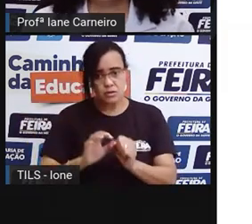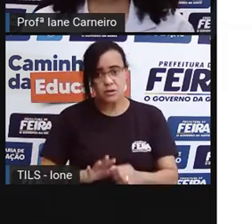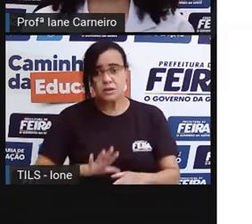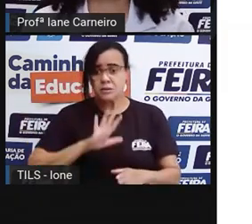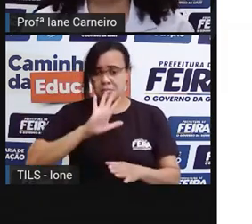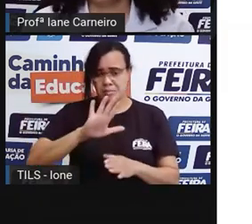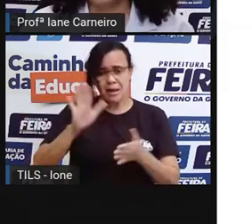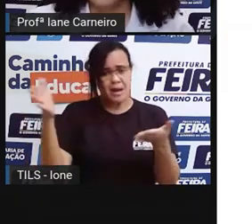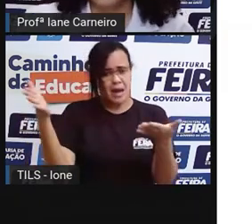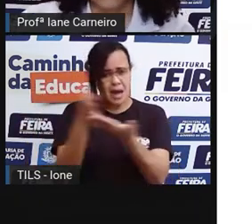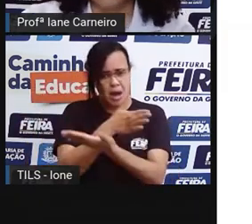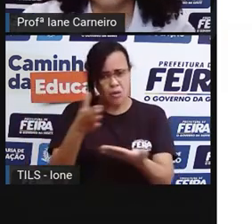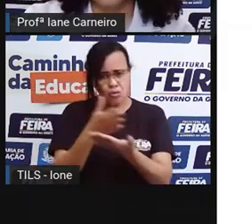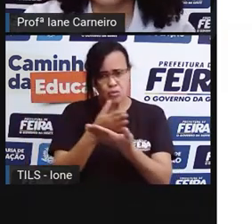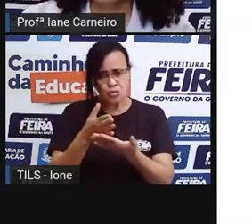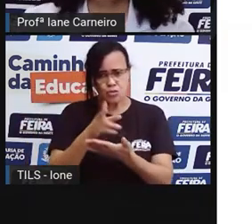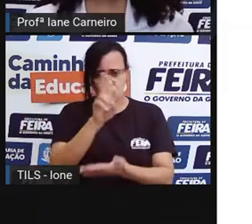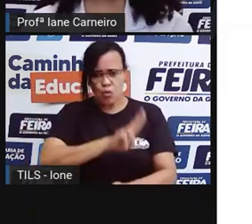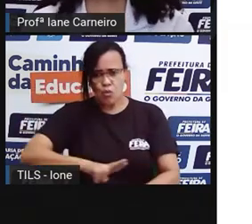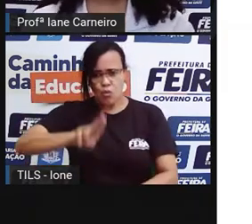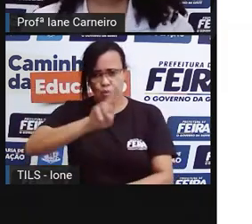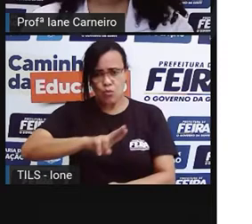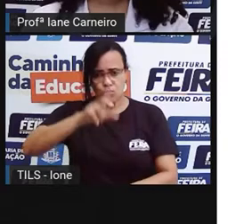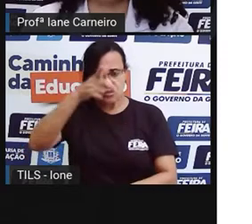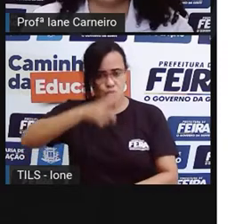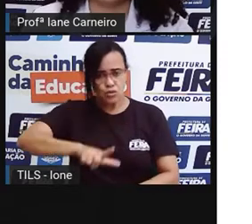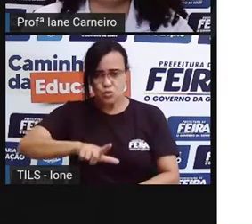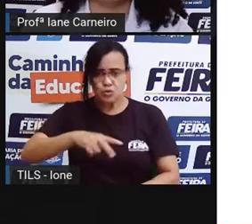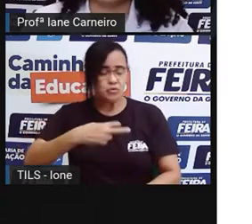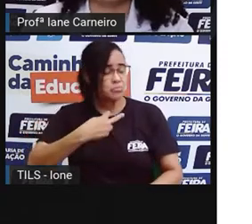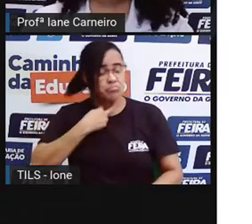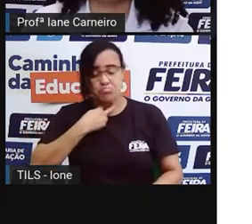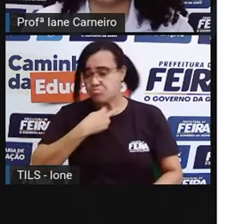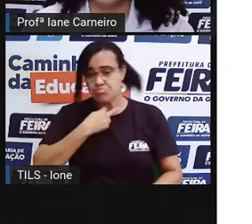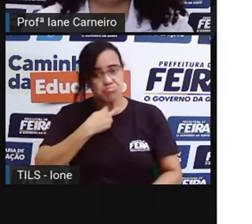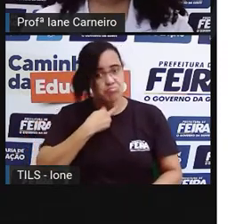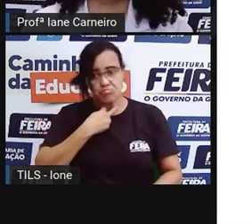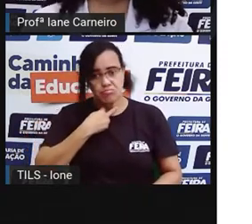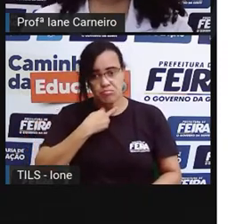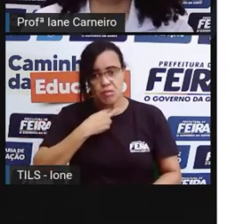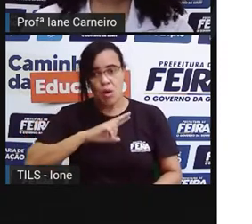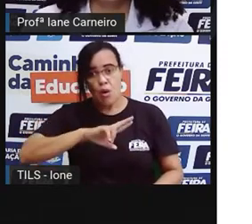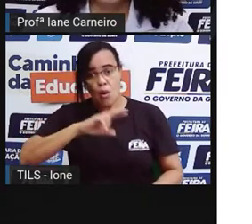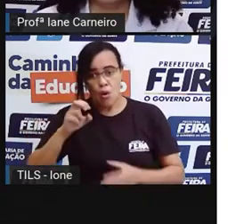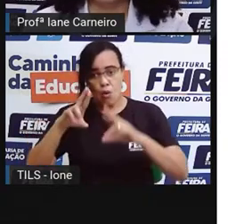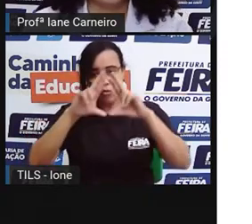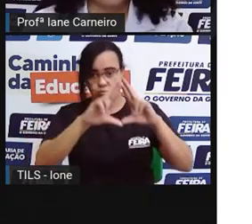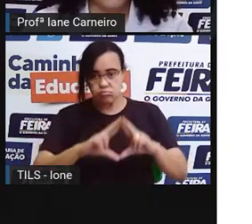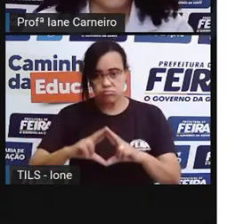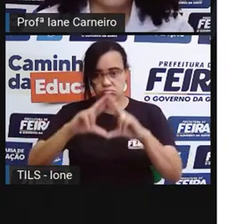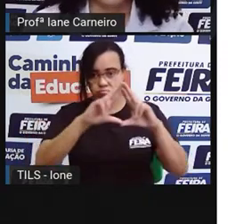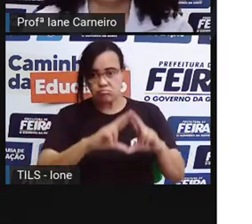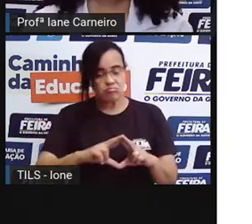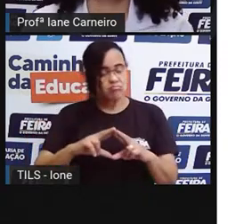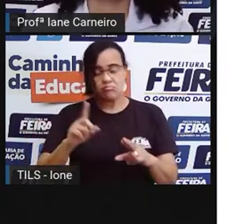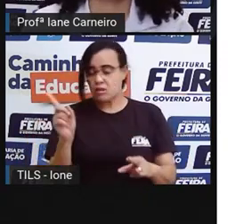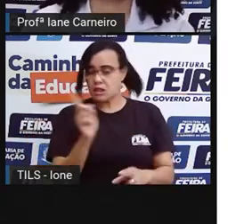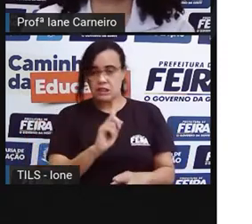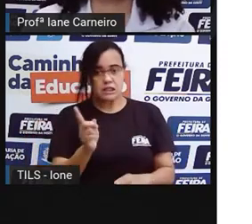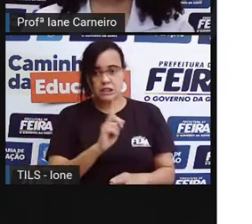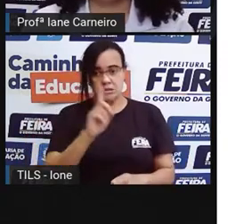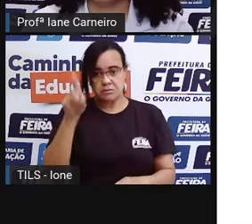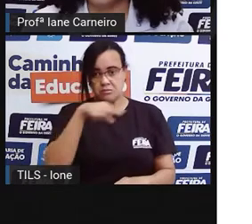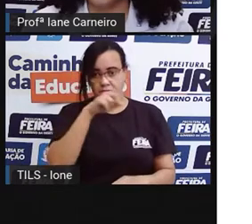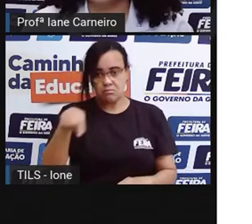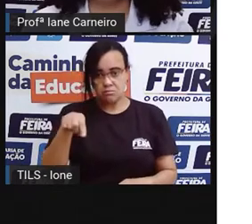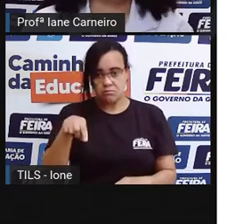reciclar nem reutilizar, né? Que são aquelas embalagens de produtos de limpeza, né? Que